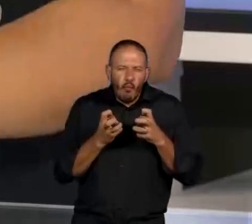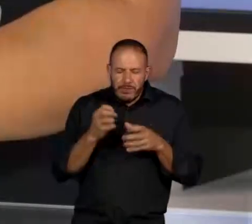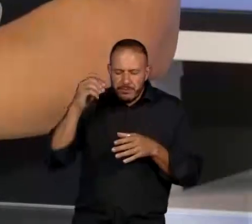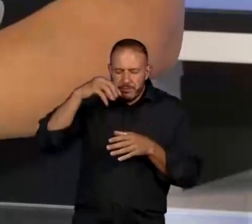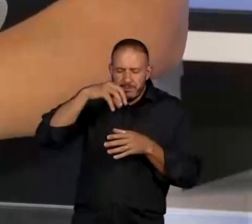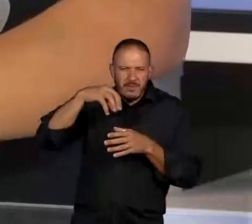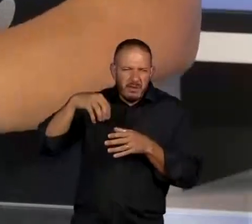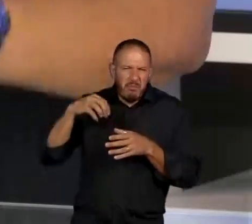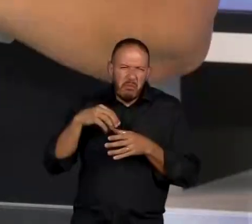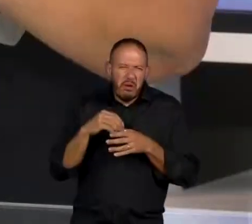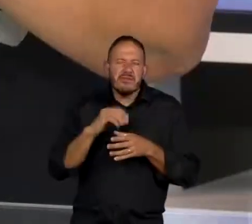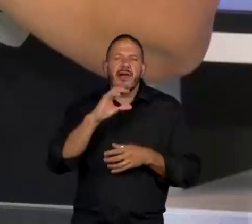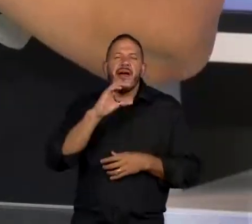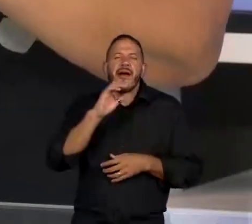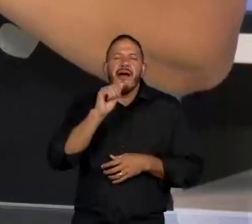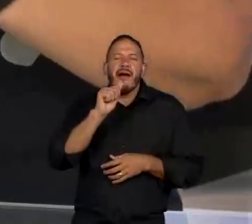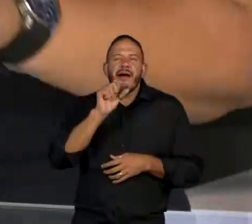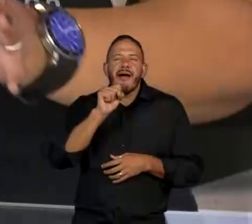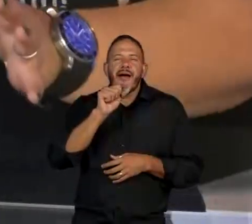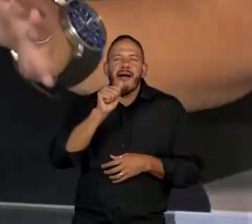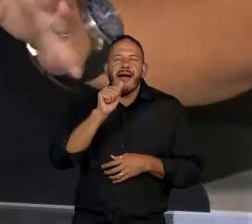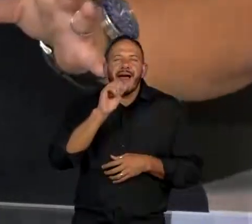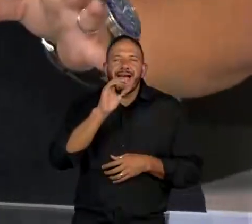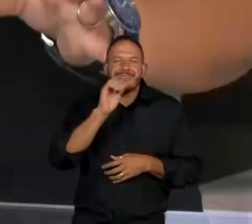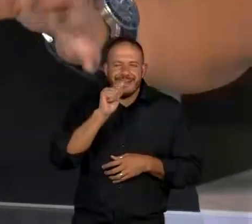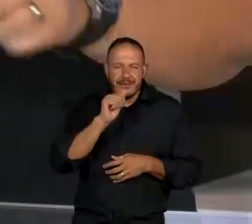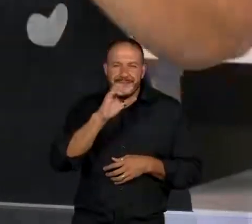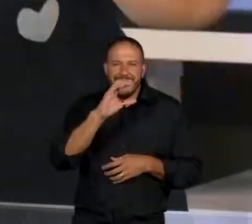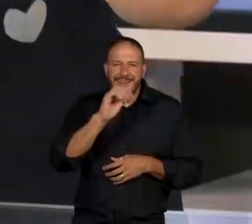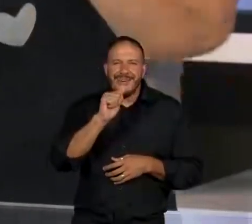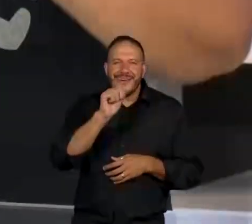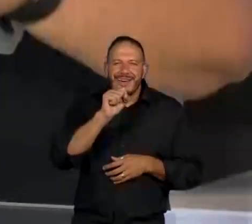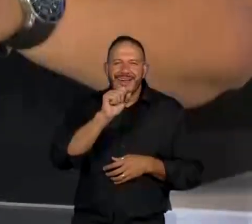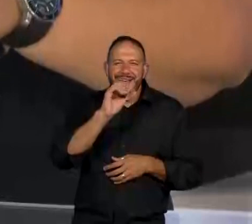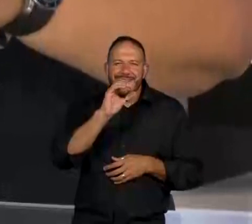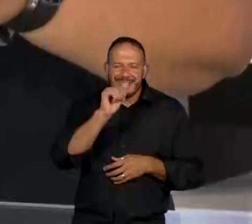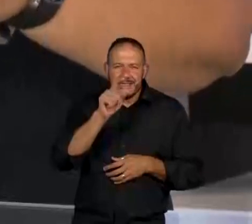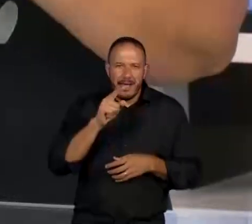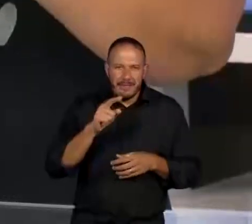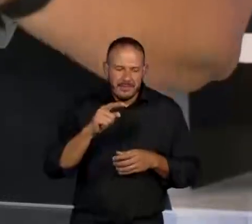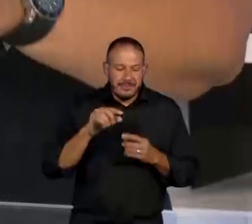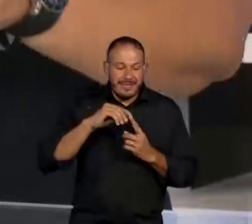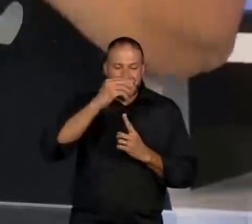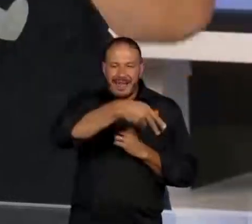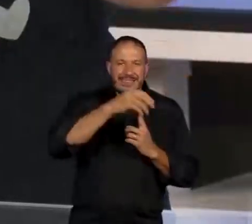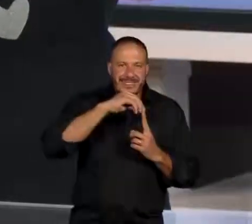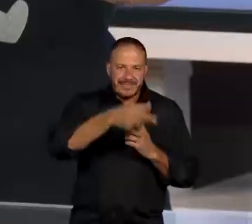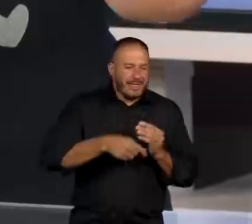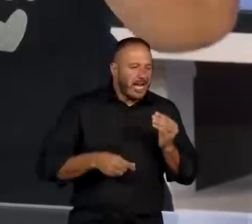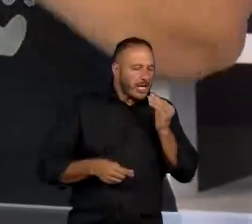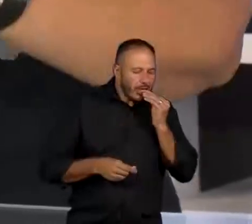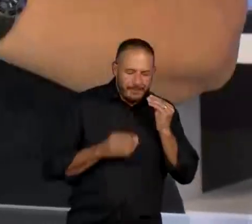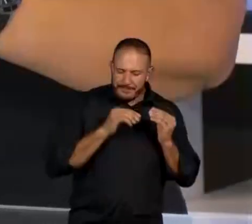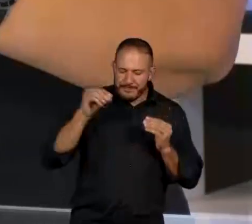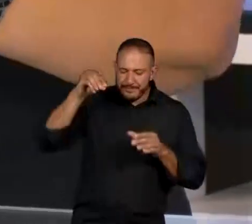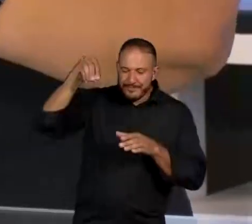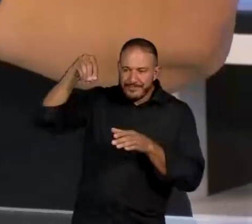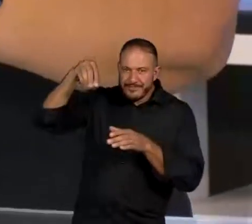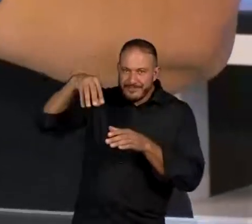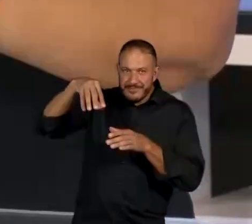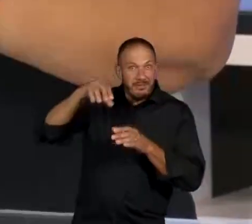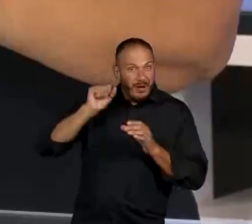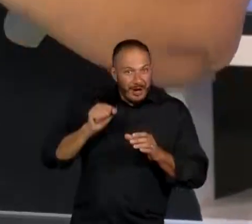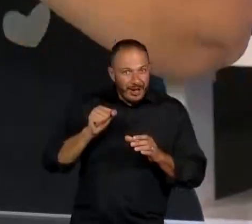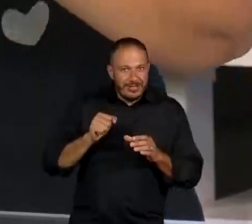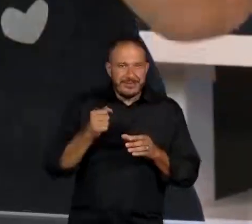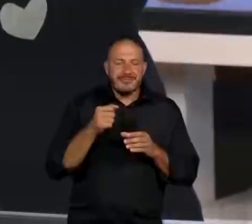colocar cascas, aqui que vai as coisas de frutas. Infelizmente, eu joguei a minha casca de banana fora, por isso que eu estou falando tanto da banana. Mas